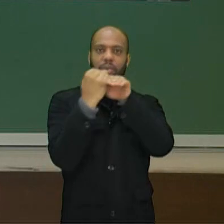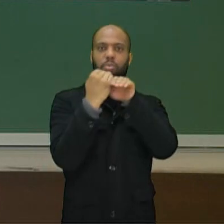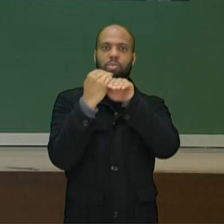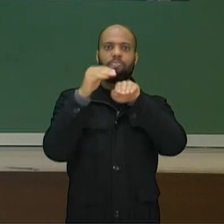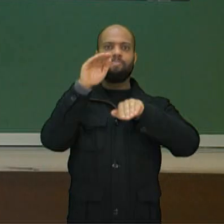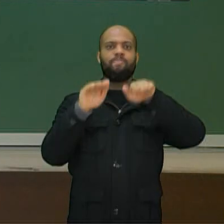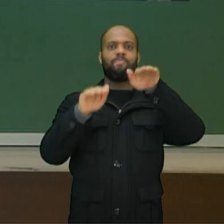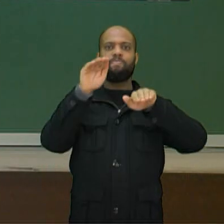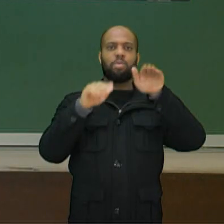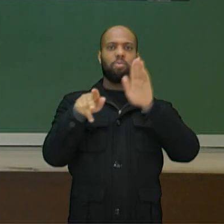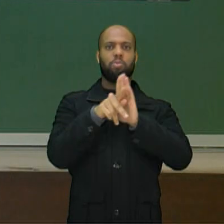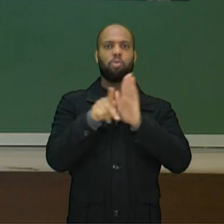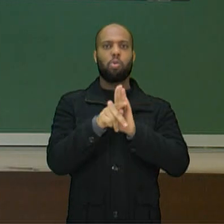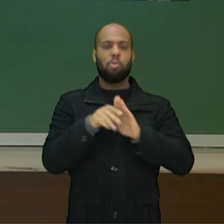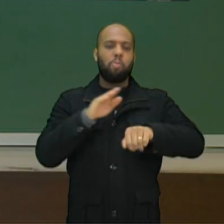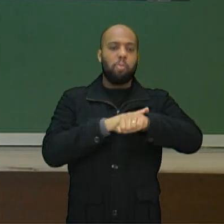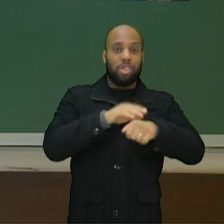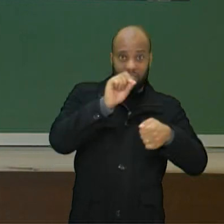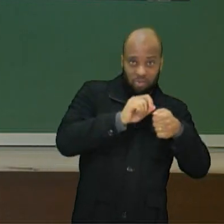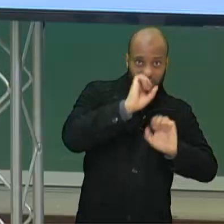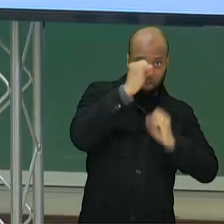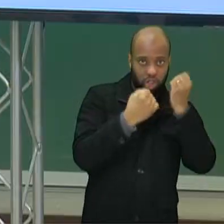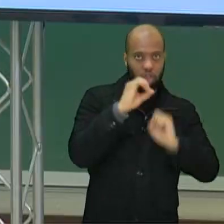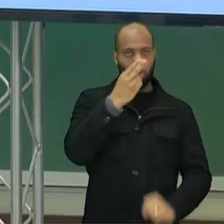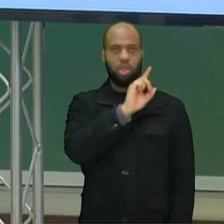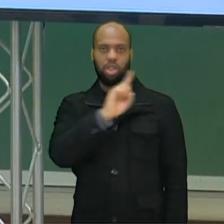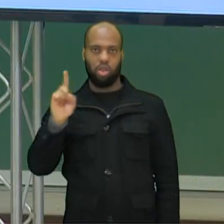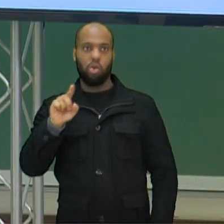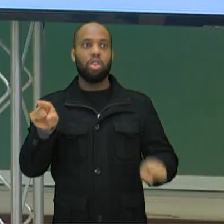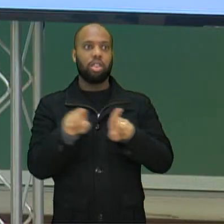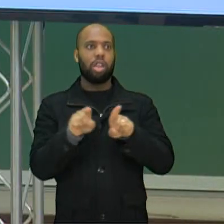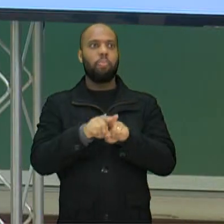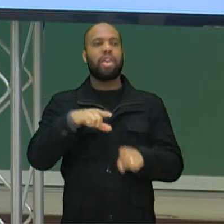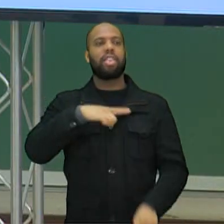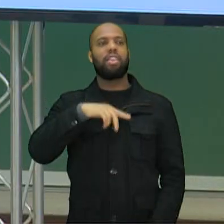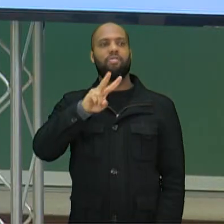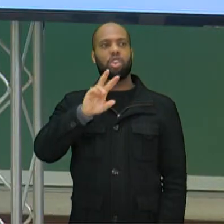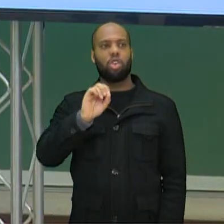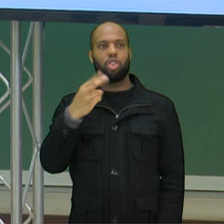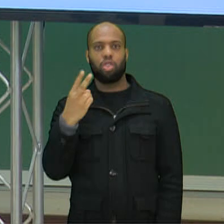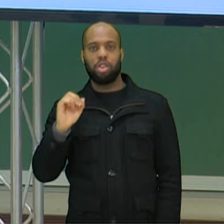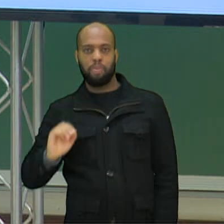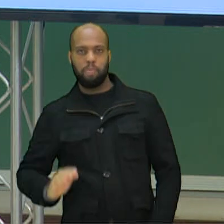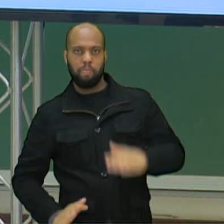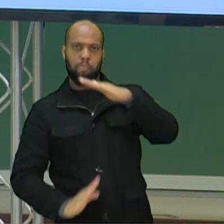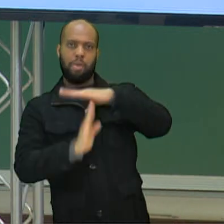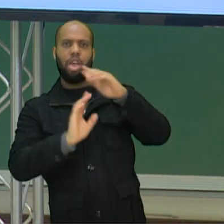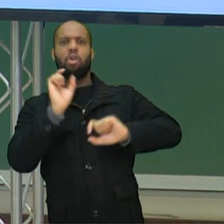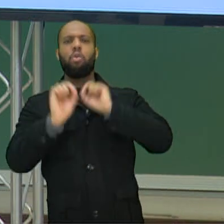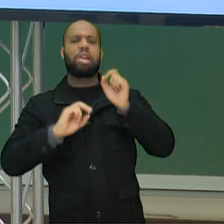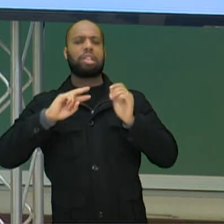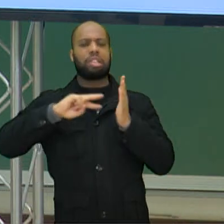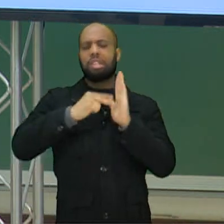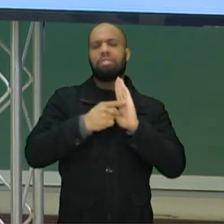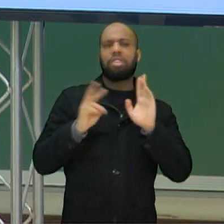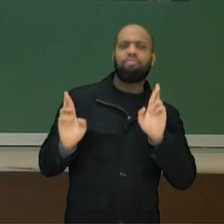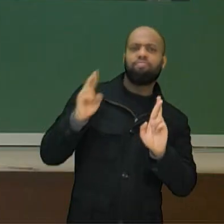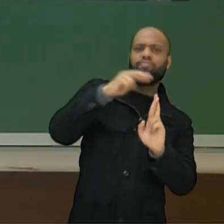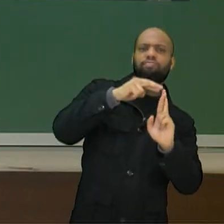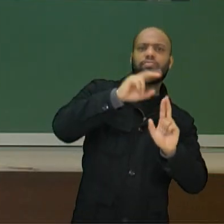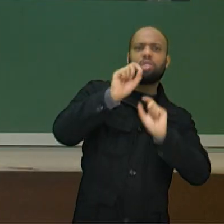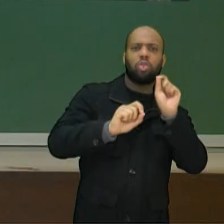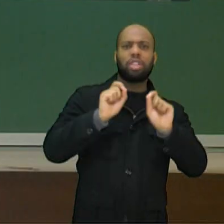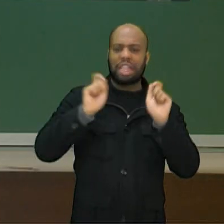Temos um outro termo aqui, o consumo máximo de oxigênio, conhecido também como VO2 máximo. Esse VO2 máximo se refere à